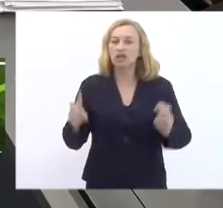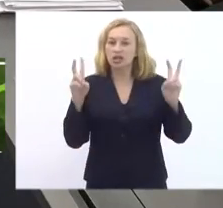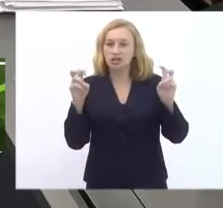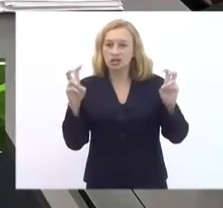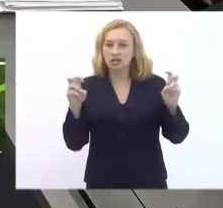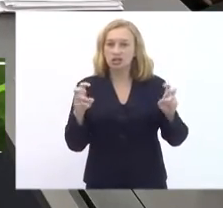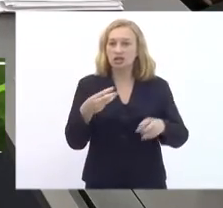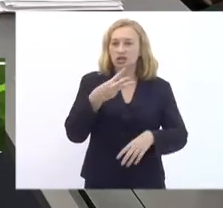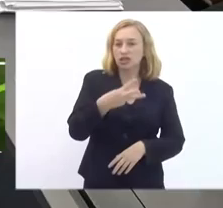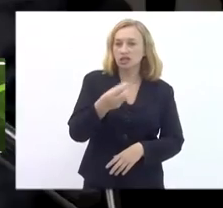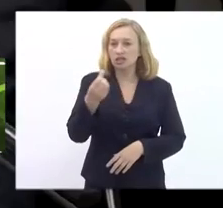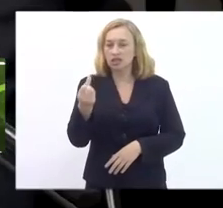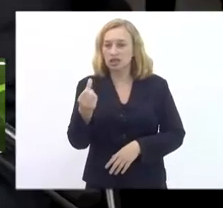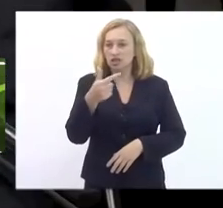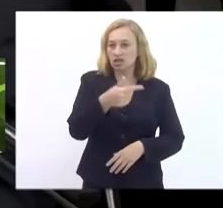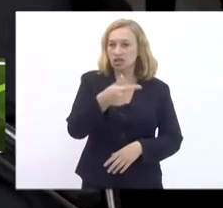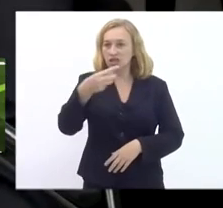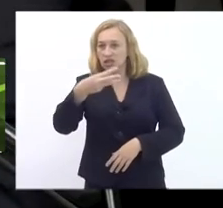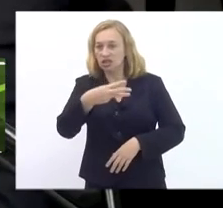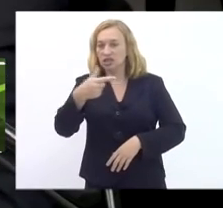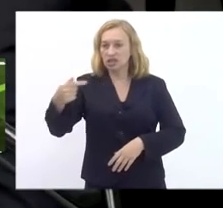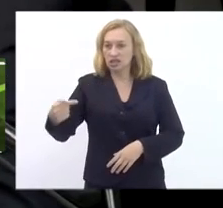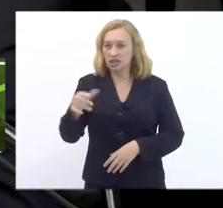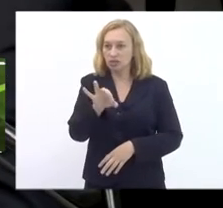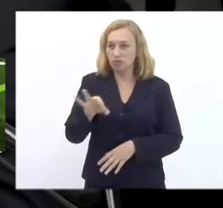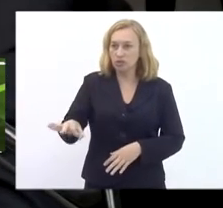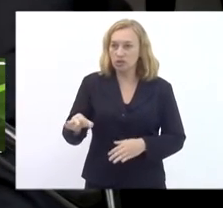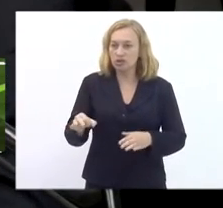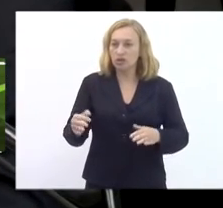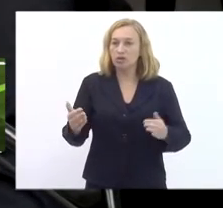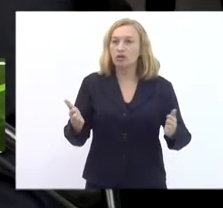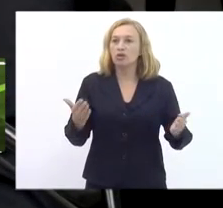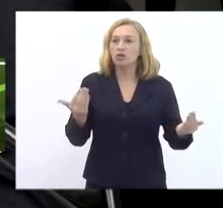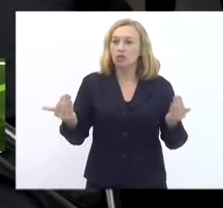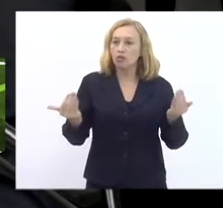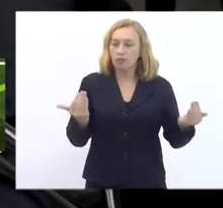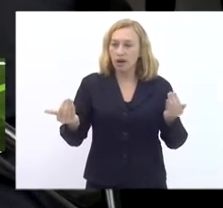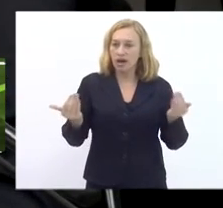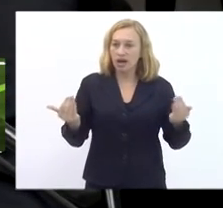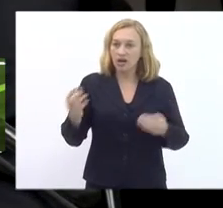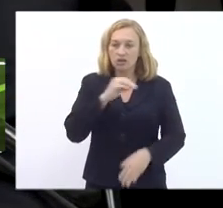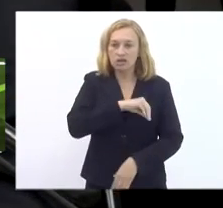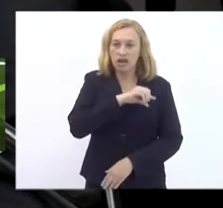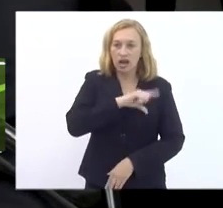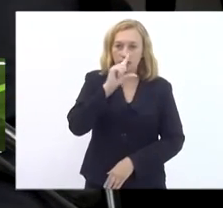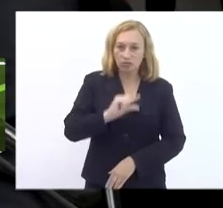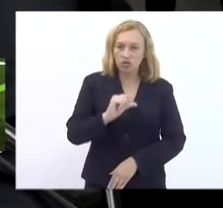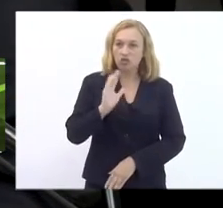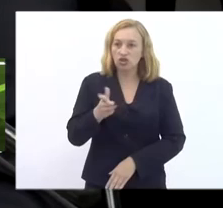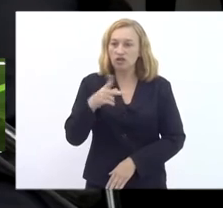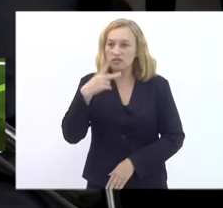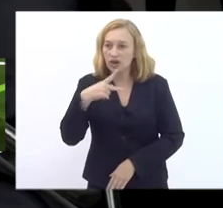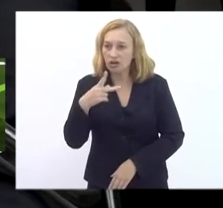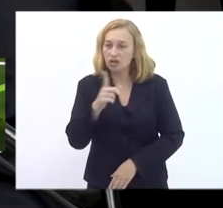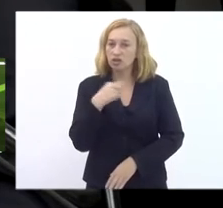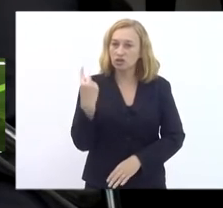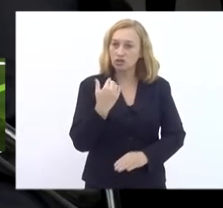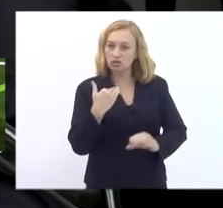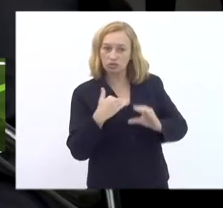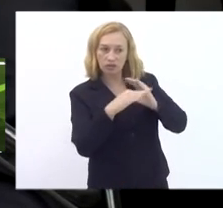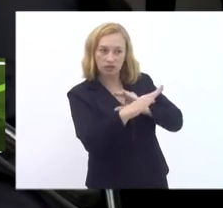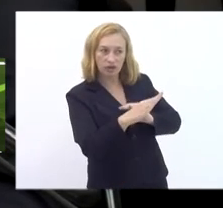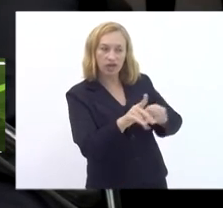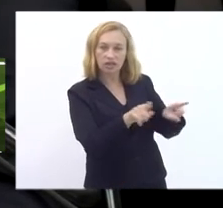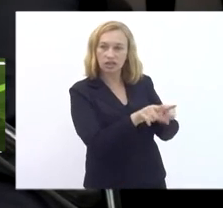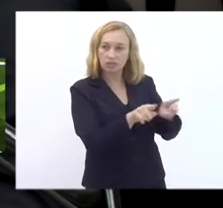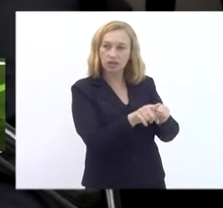de 36%, 37% para ficar compatível com o salário mínimo, já desde já deixo aqui para o parlamento que a gente vai levar esse dado também para